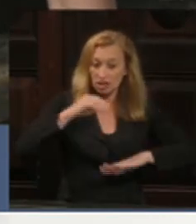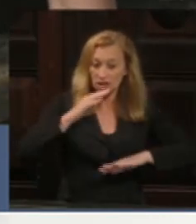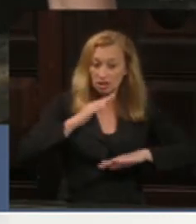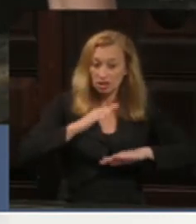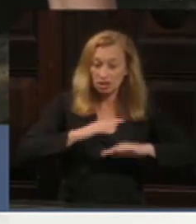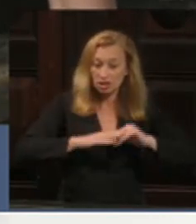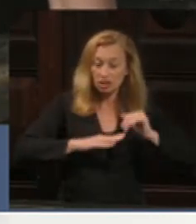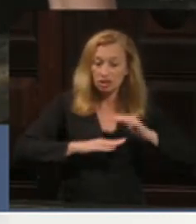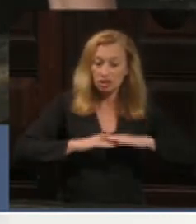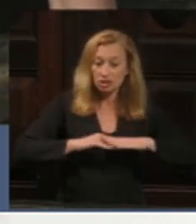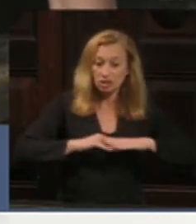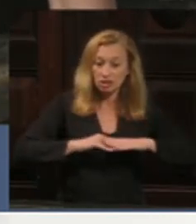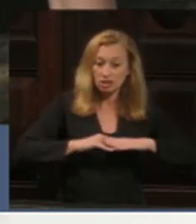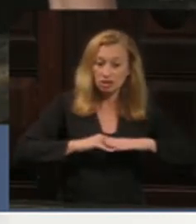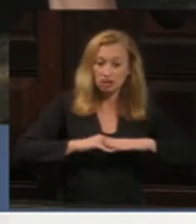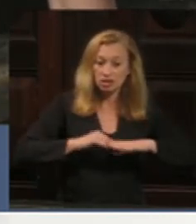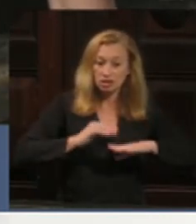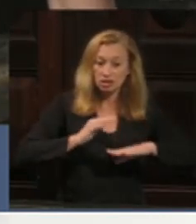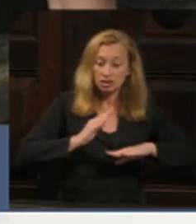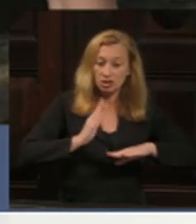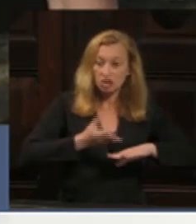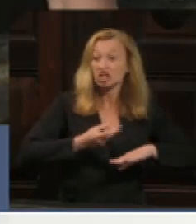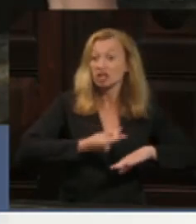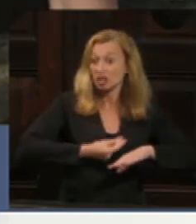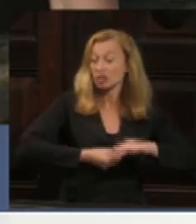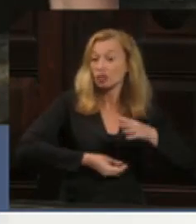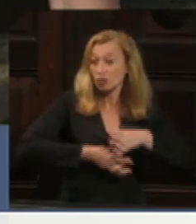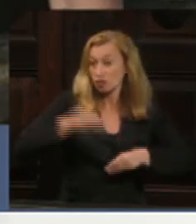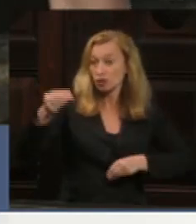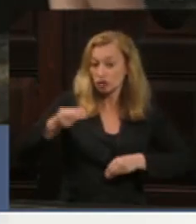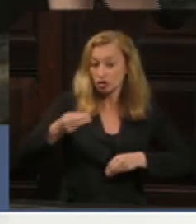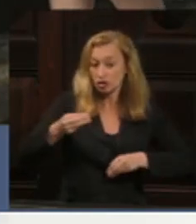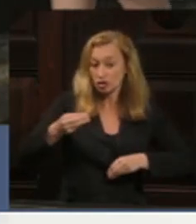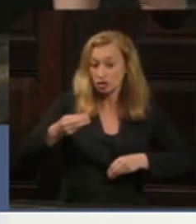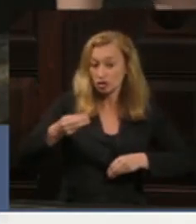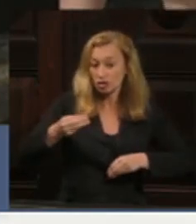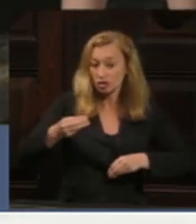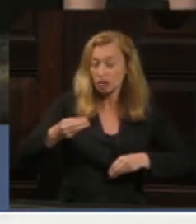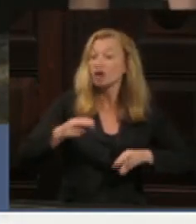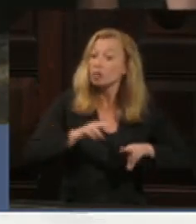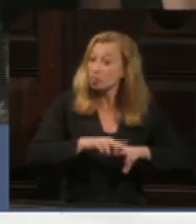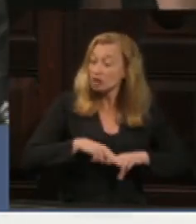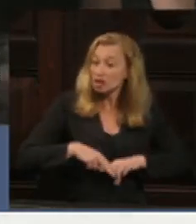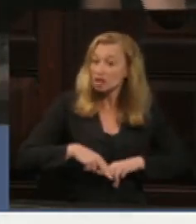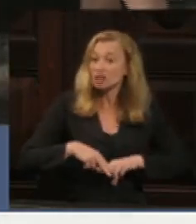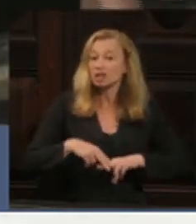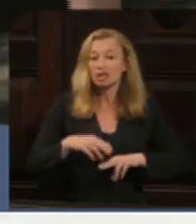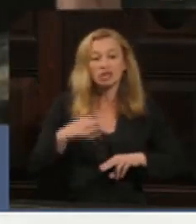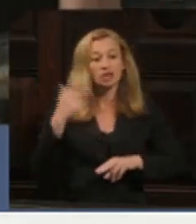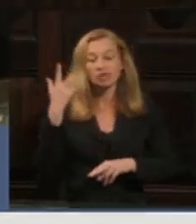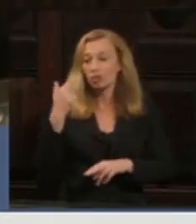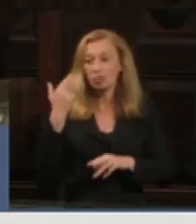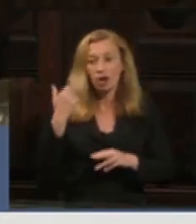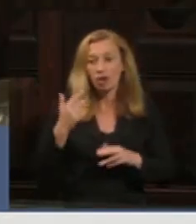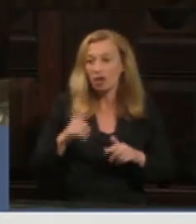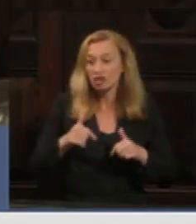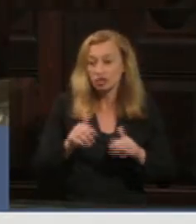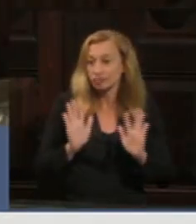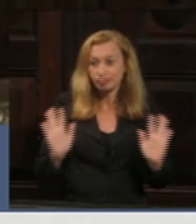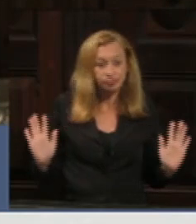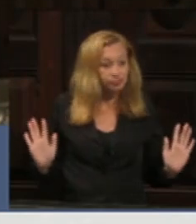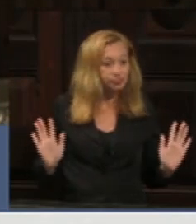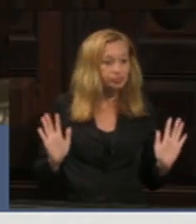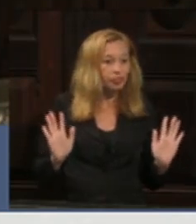em relação a um futuro mandado de prisão. Por isso também que eles estavam dessa forma, além da contra-informação vazamento. Luiz Paulo, só